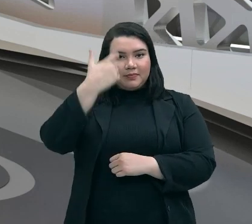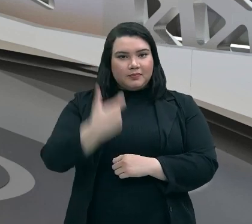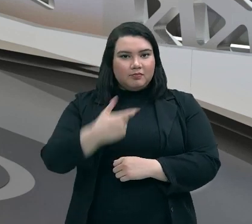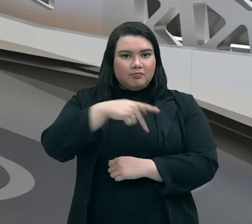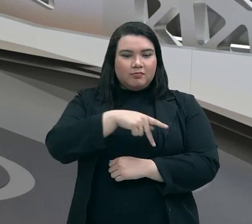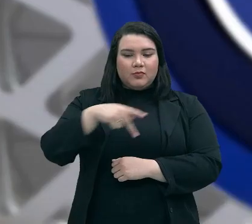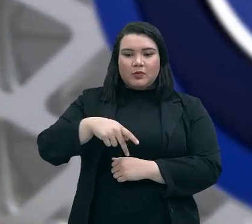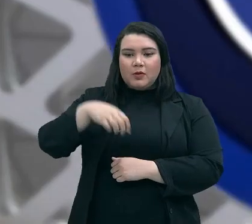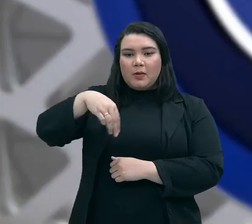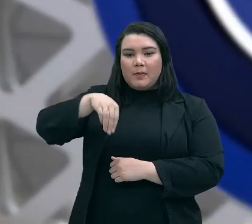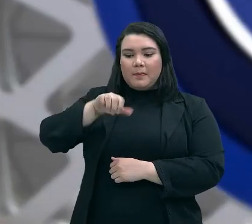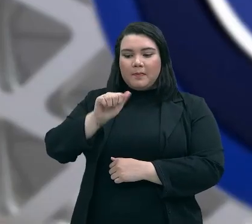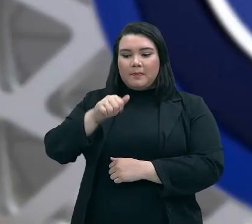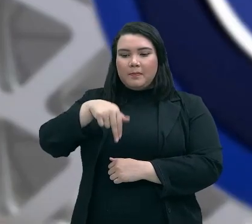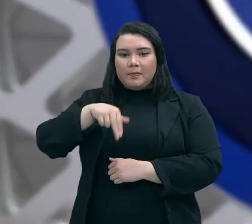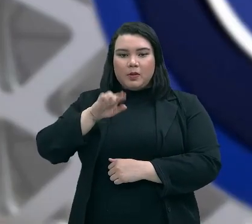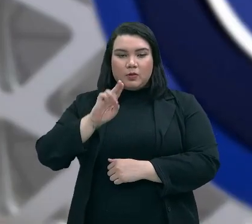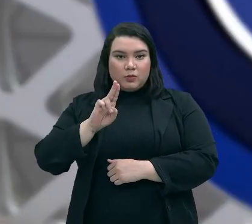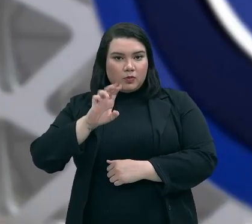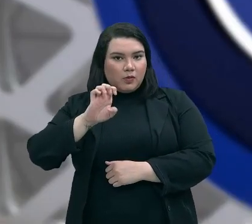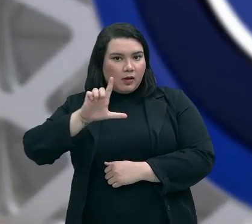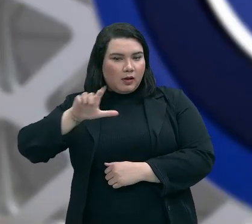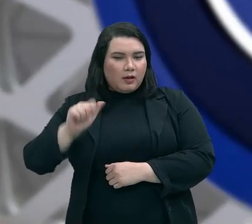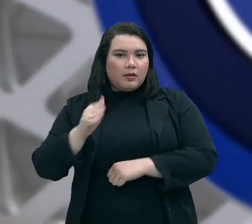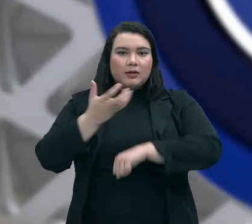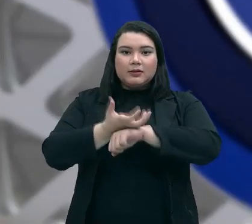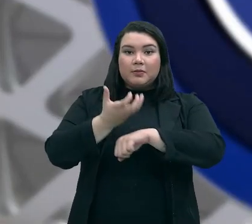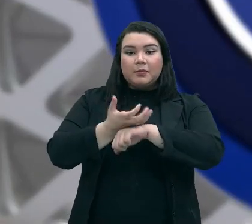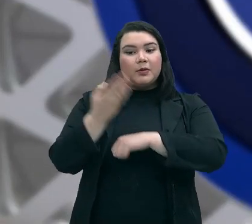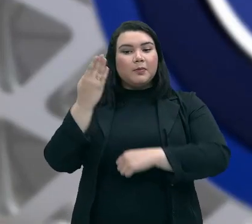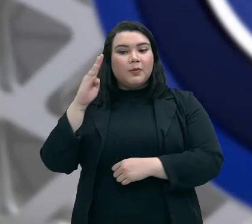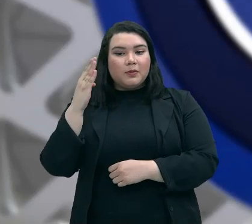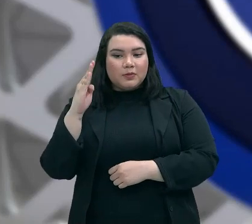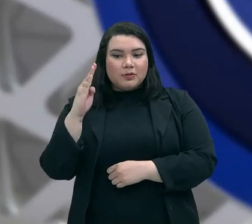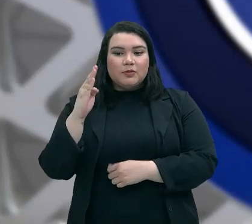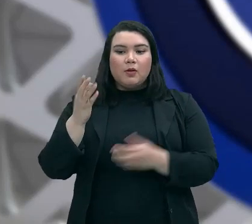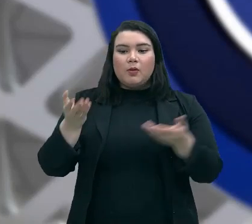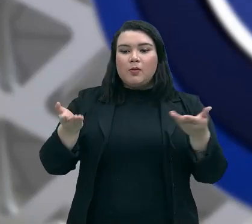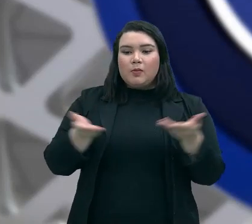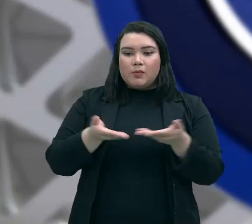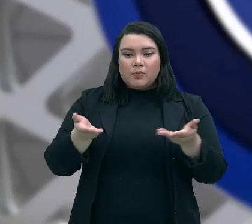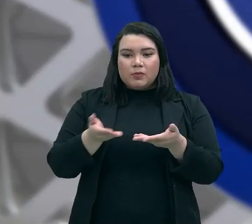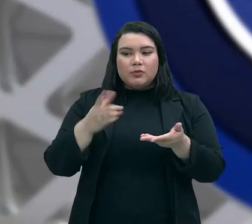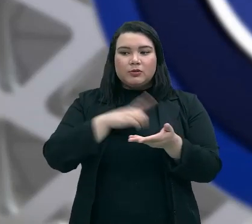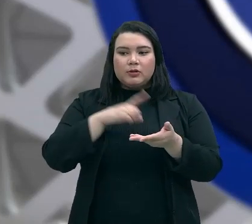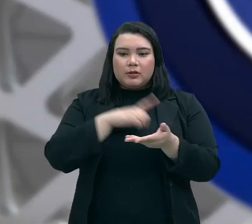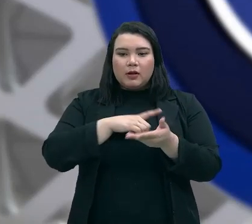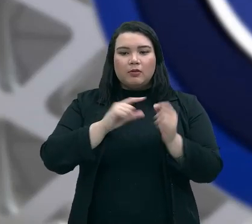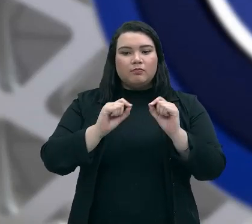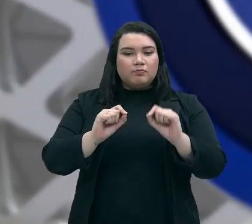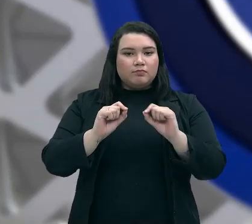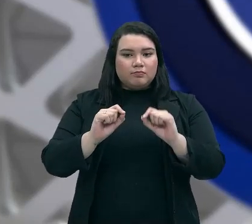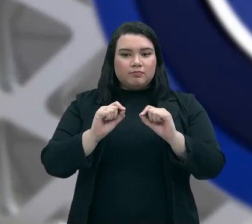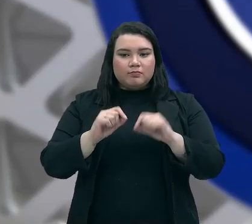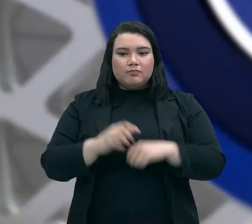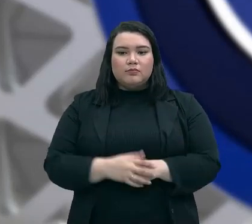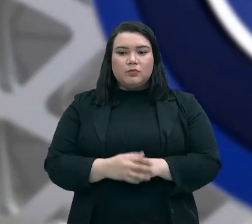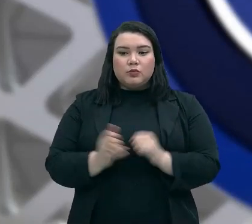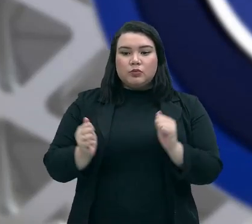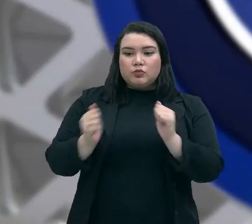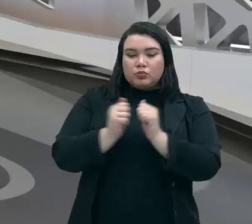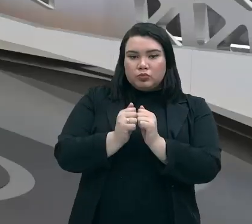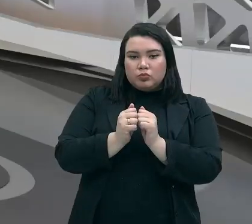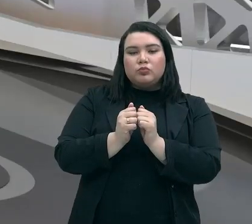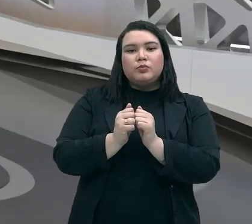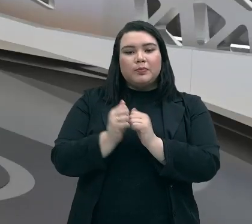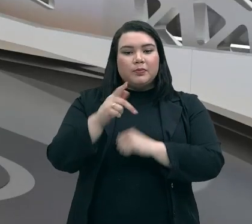professora Manuela, professora de Biologia, e estou aqui muito bem acompanhada, né, pela minha